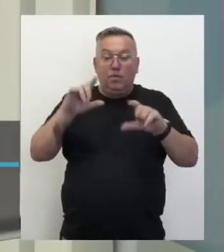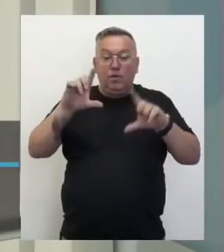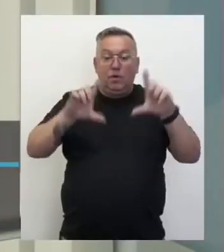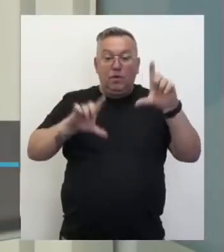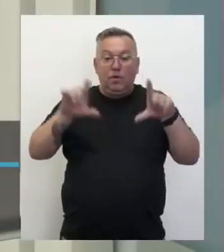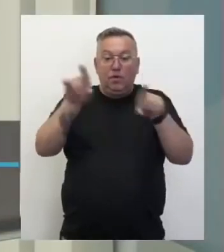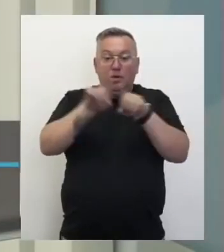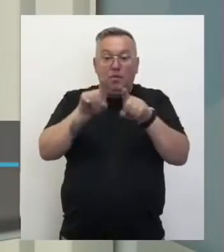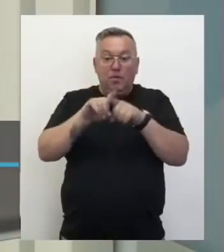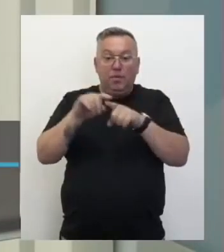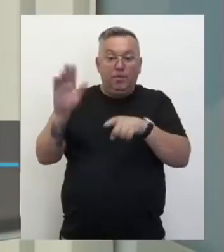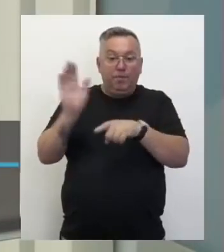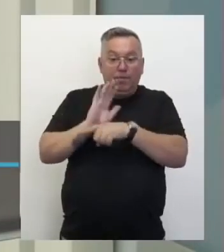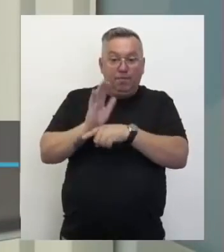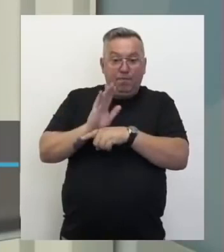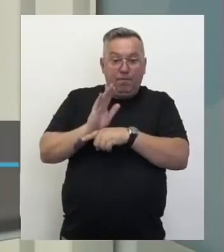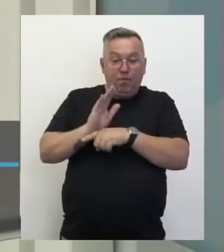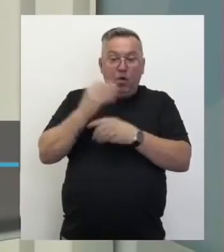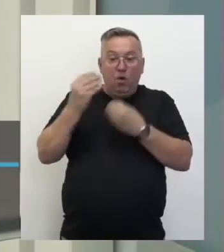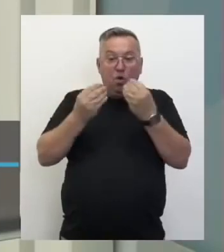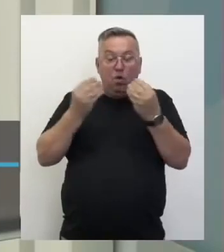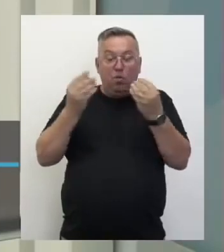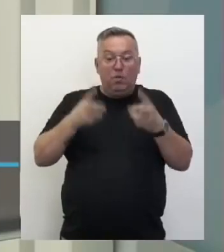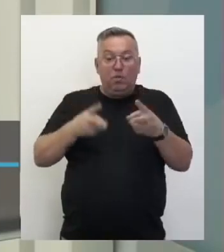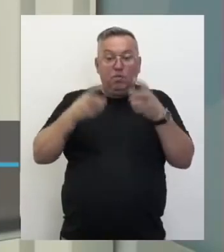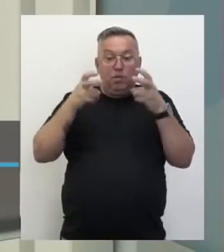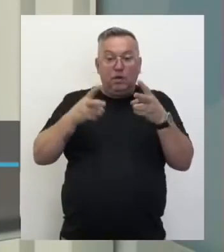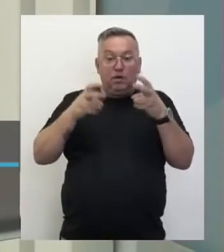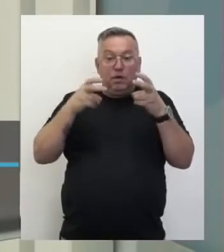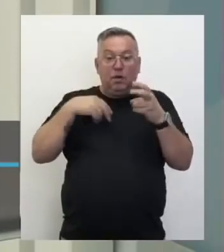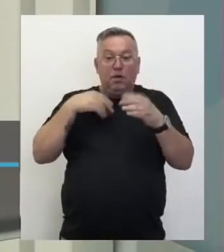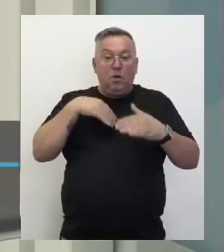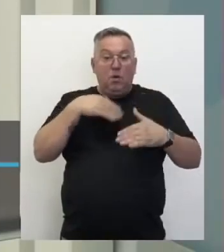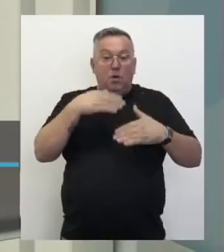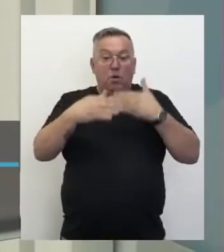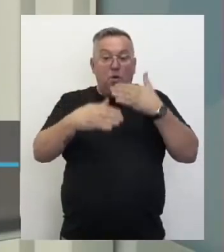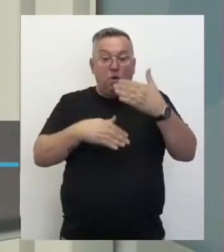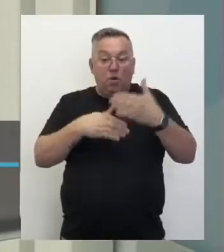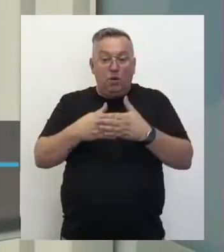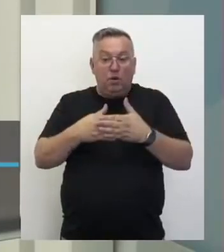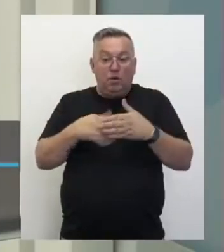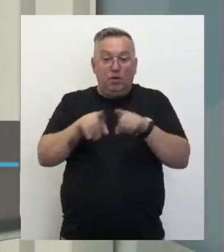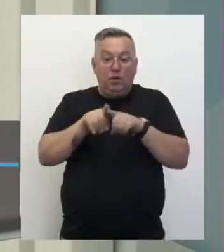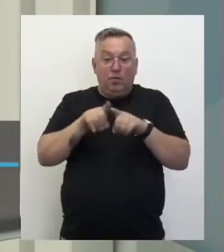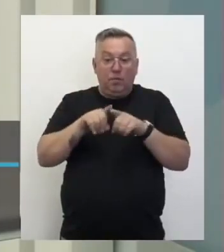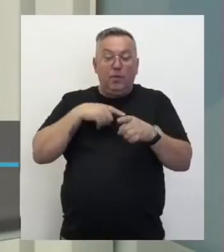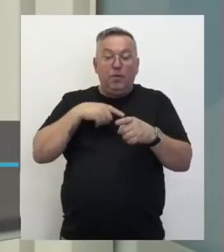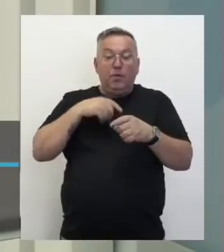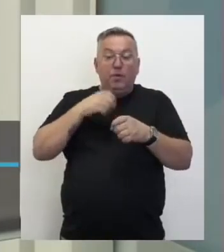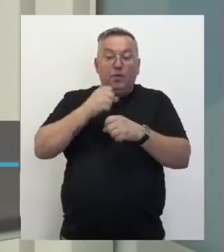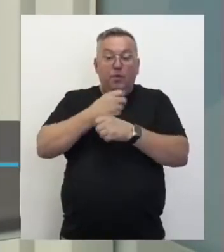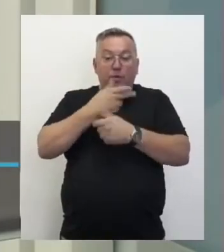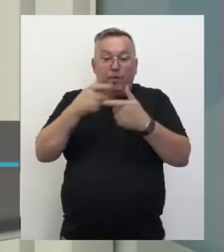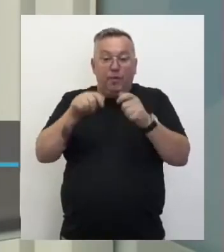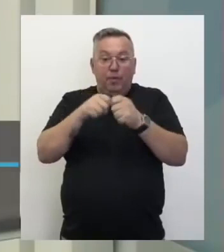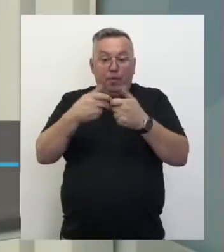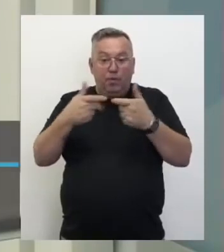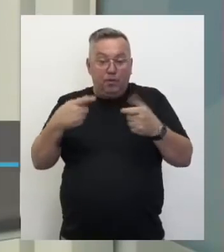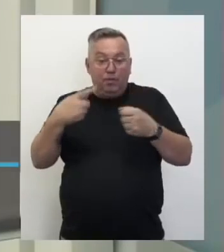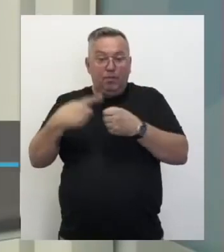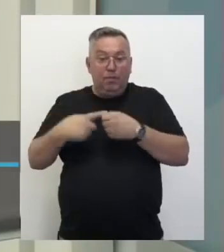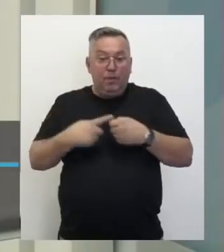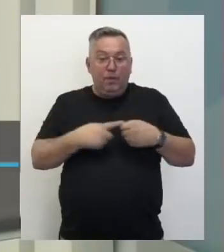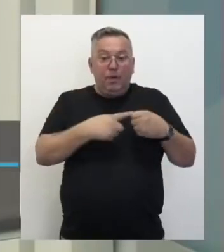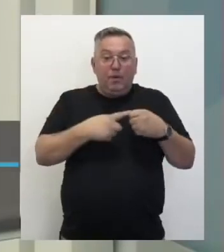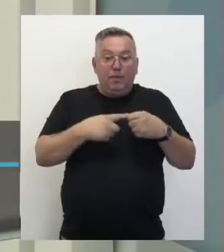em filmes. Então, como que a gente percebe esse processo de urbanização, a construção e produção das